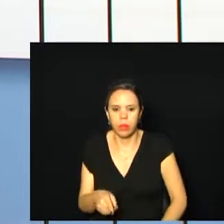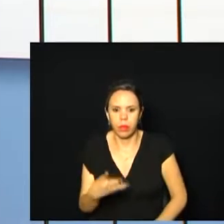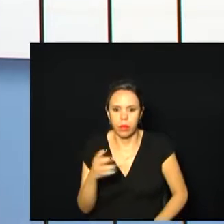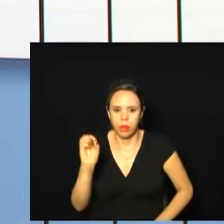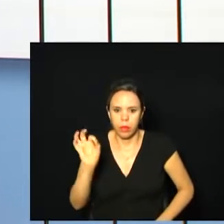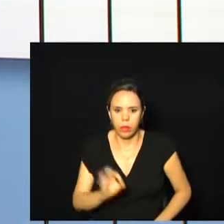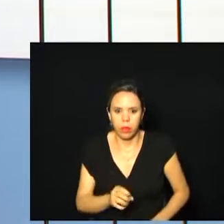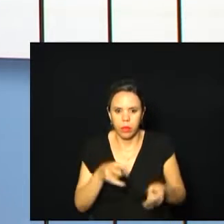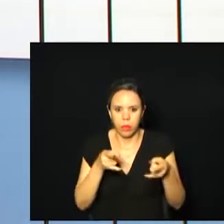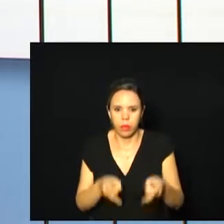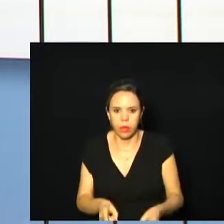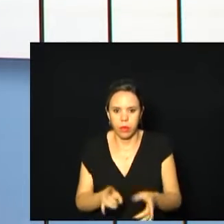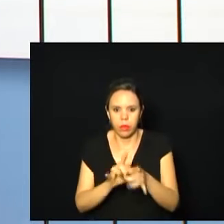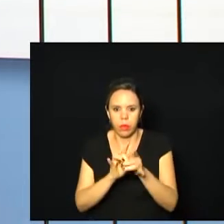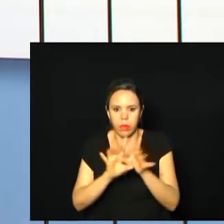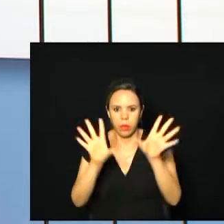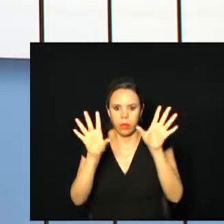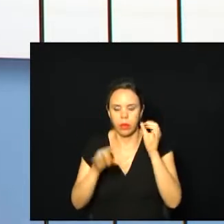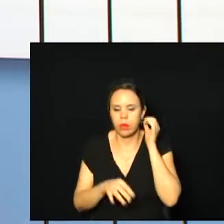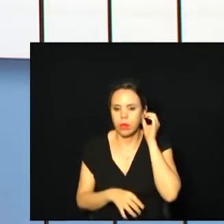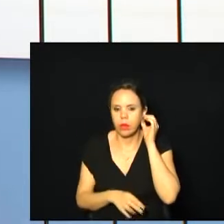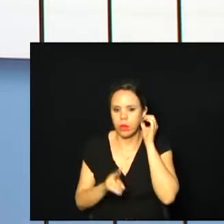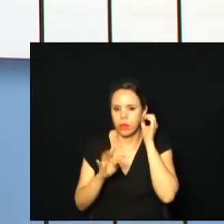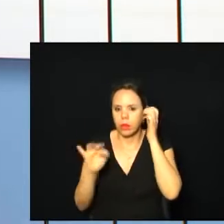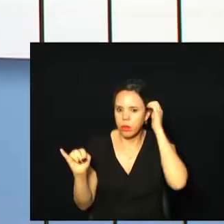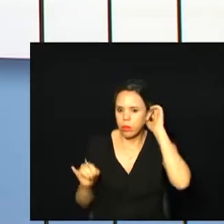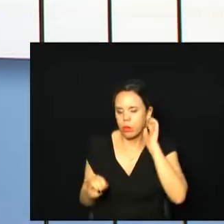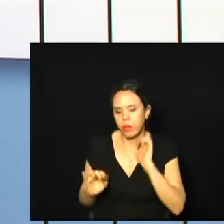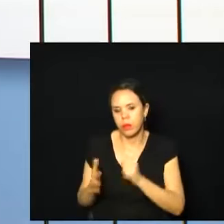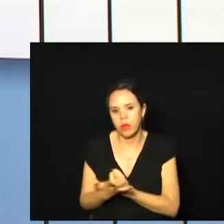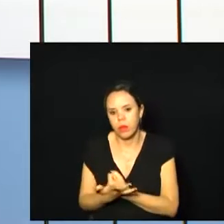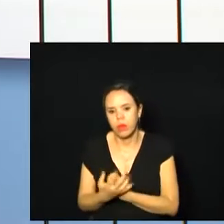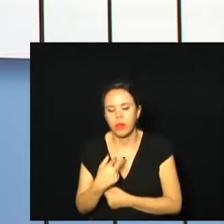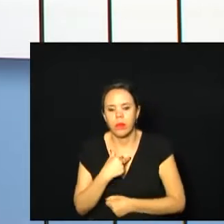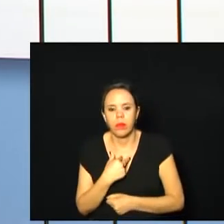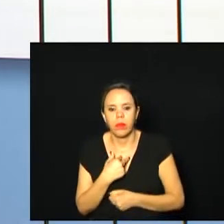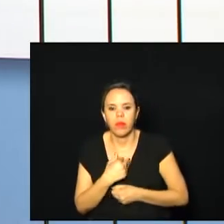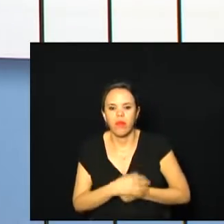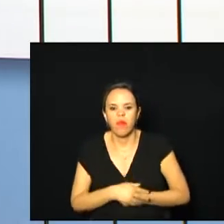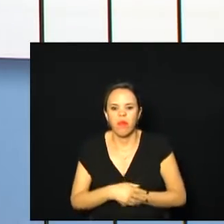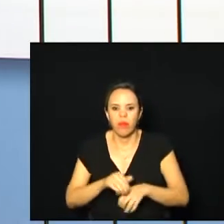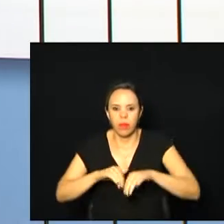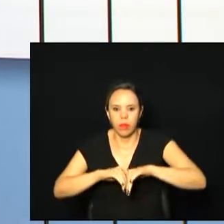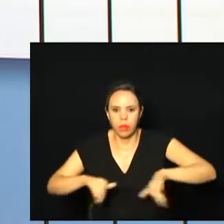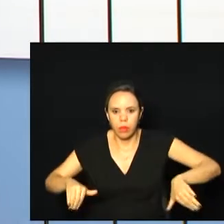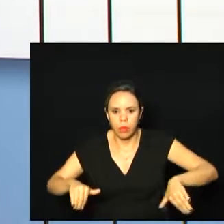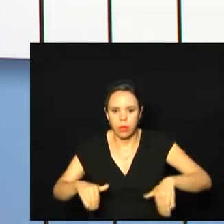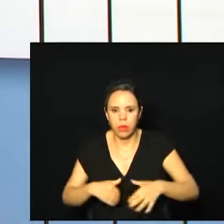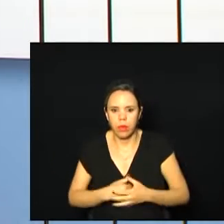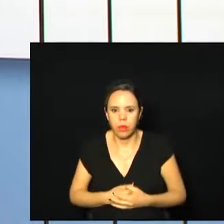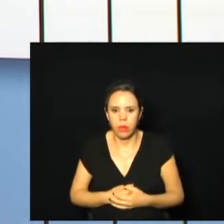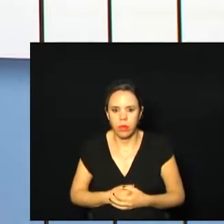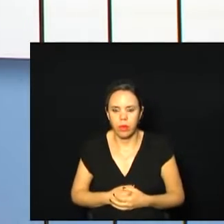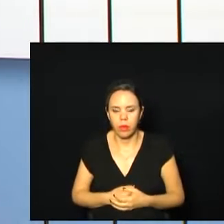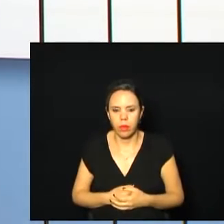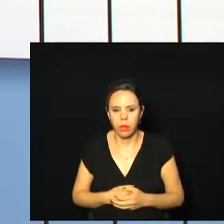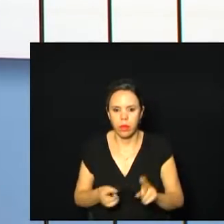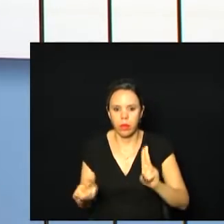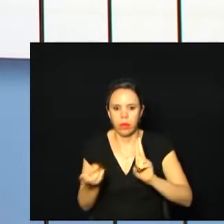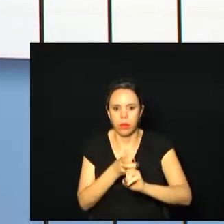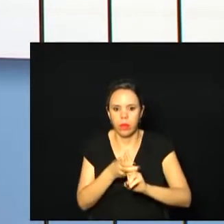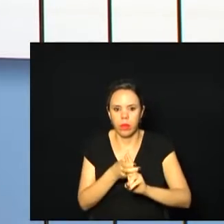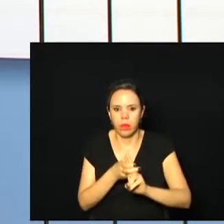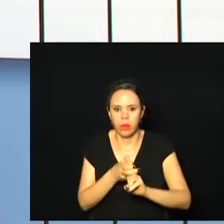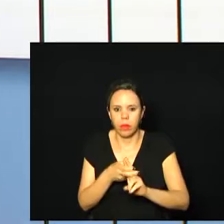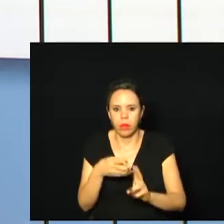47,40% dos leitos disponíveis de UTI Covid ocupados, divididos da seguinte forma: no SUS